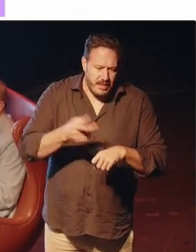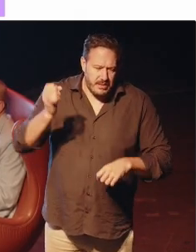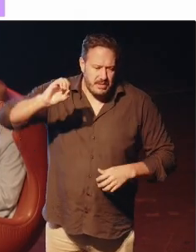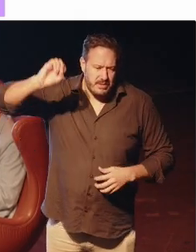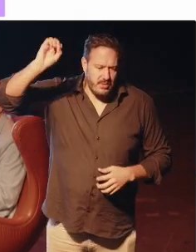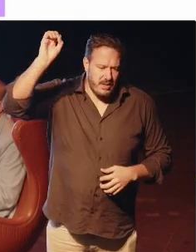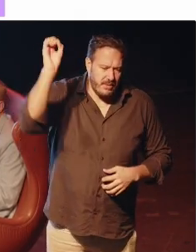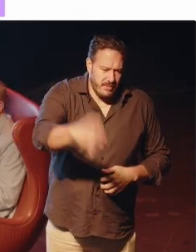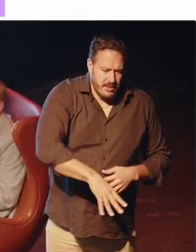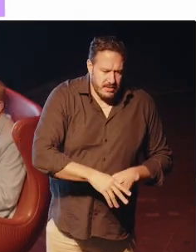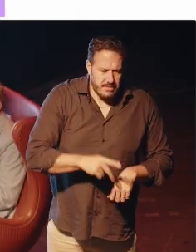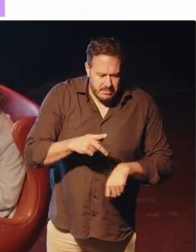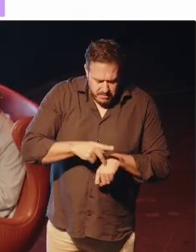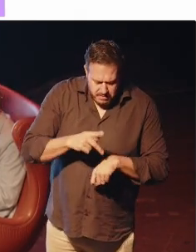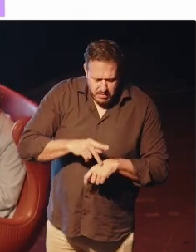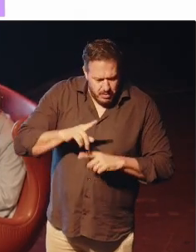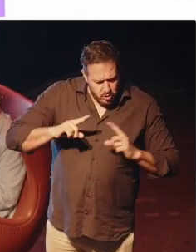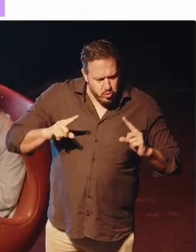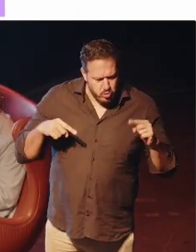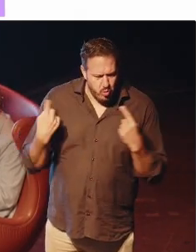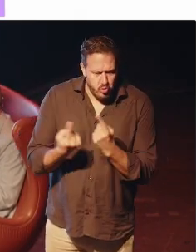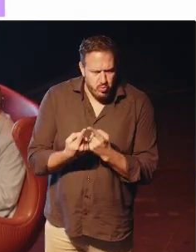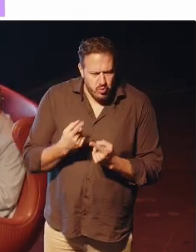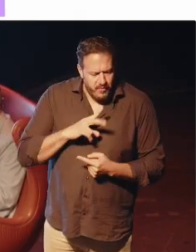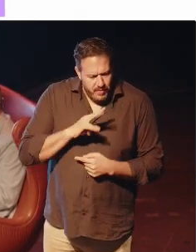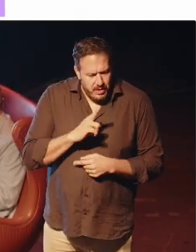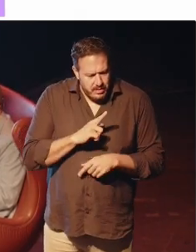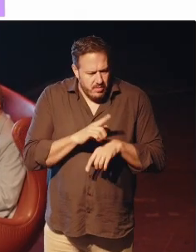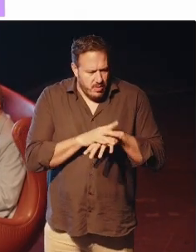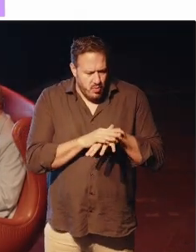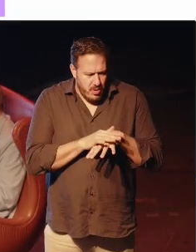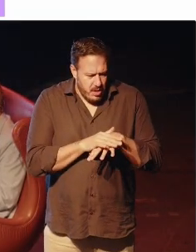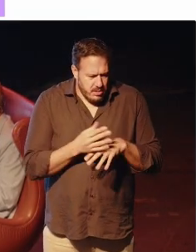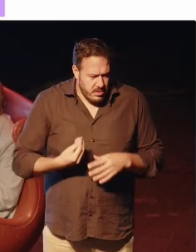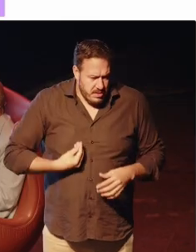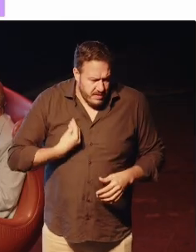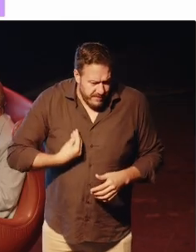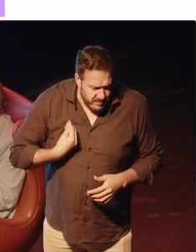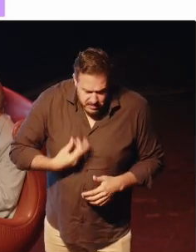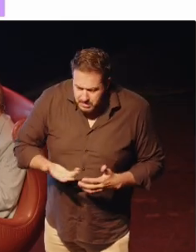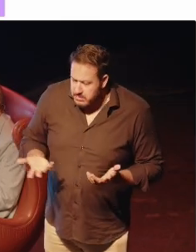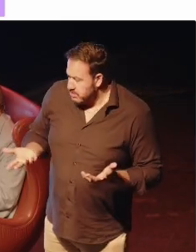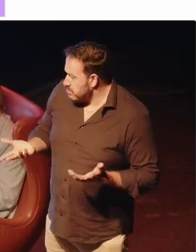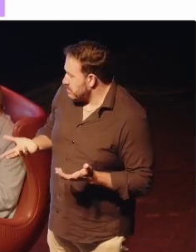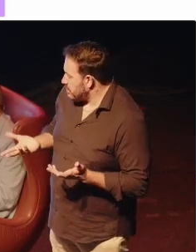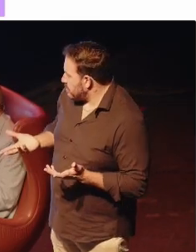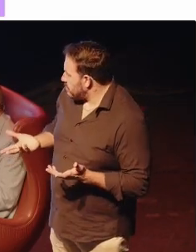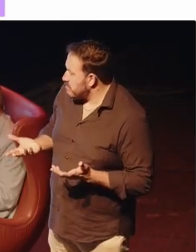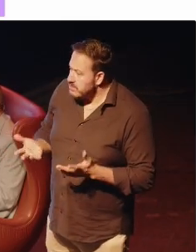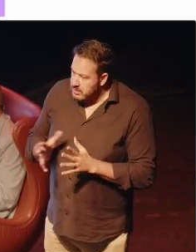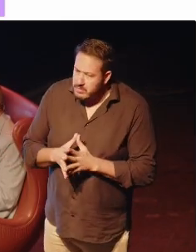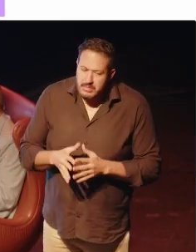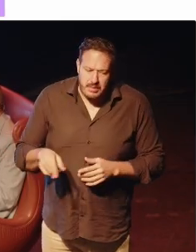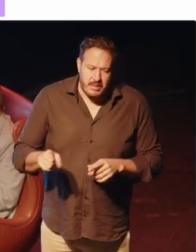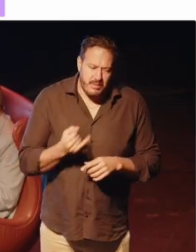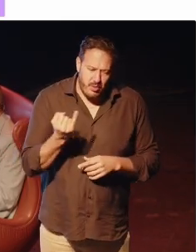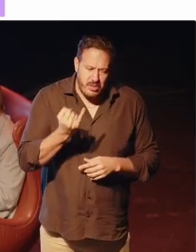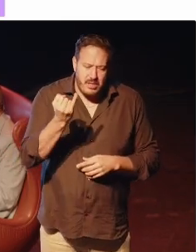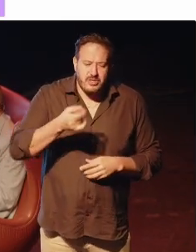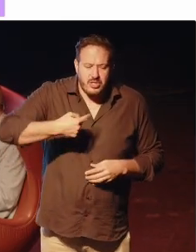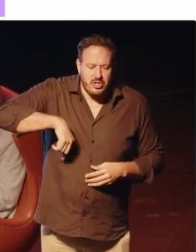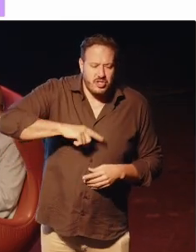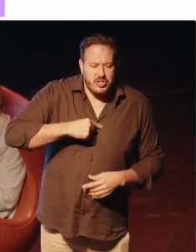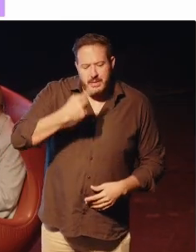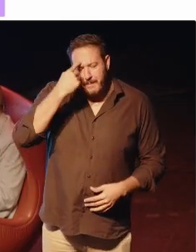mas todo mundo vai ter alguma doença no final da vida, isso é inerente, né? Então é importante que a gente pense